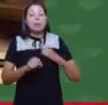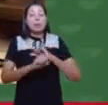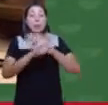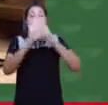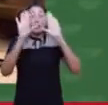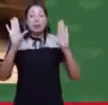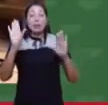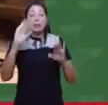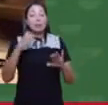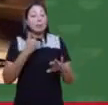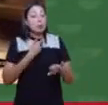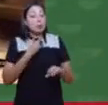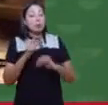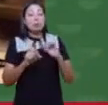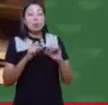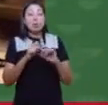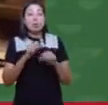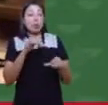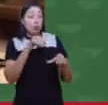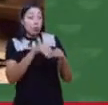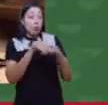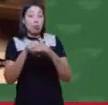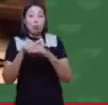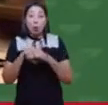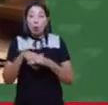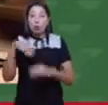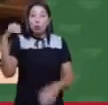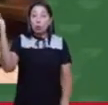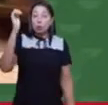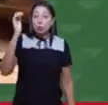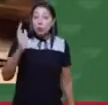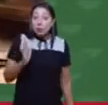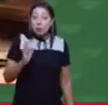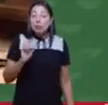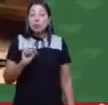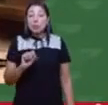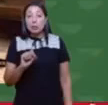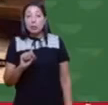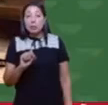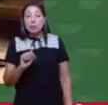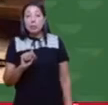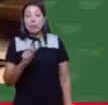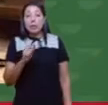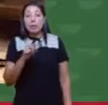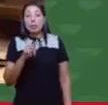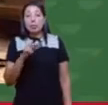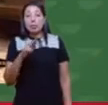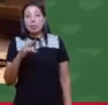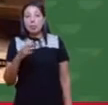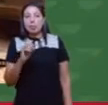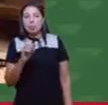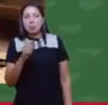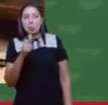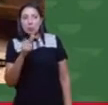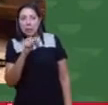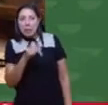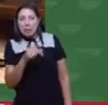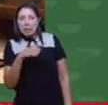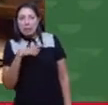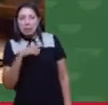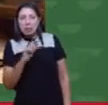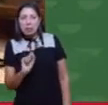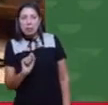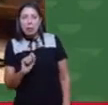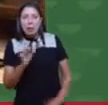para nós é que o voto no Brasil é auditável. Não tem essa de ser fake